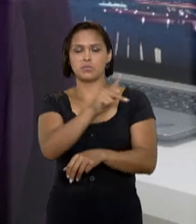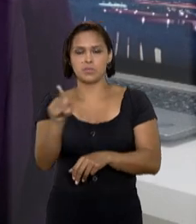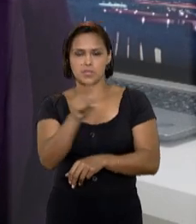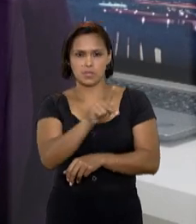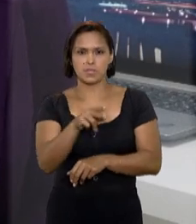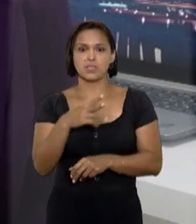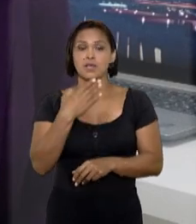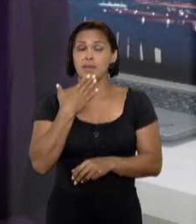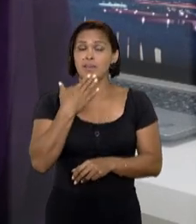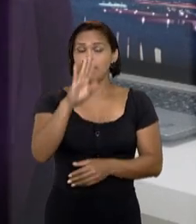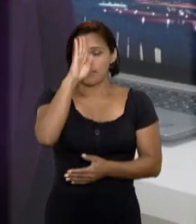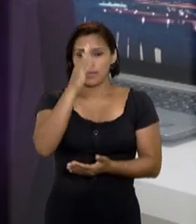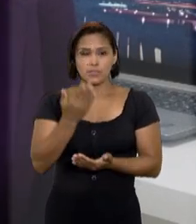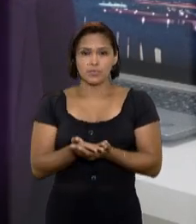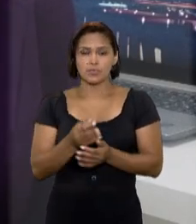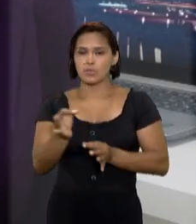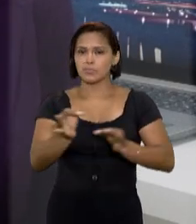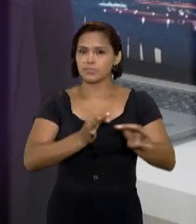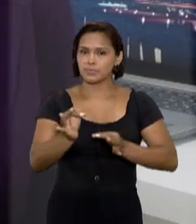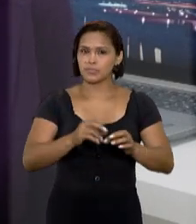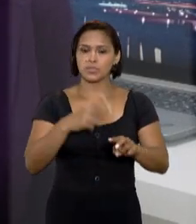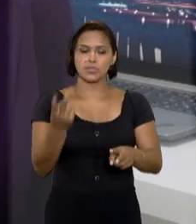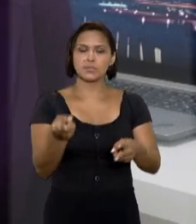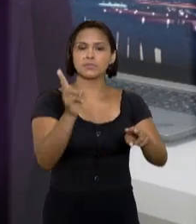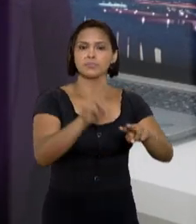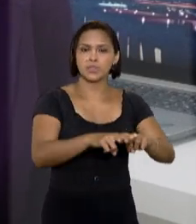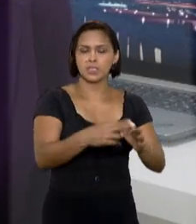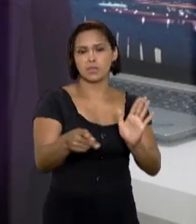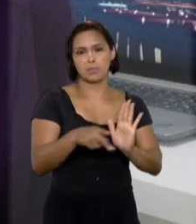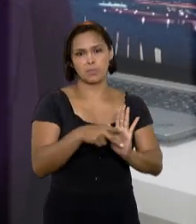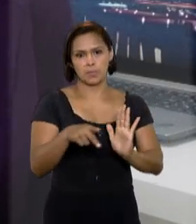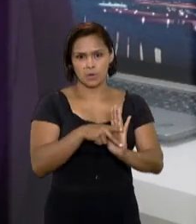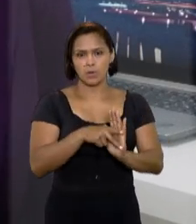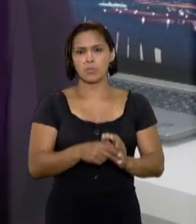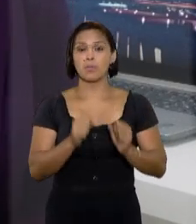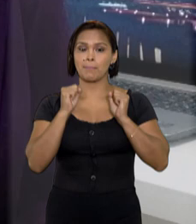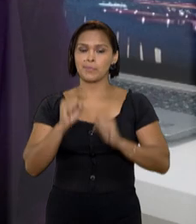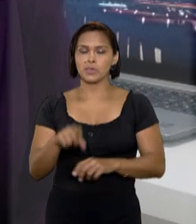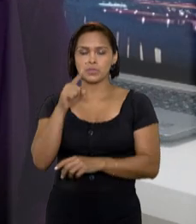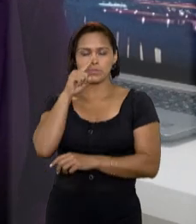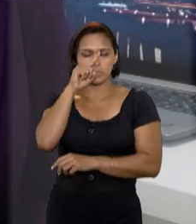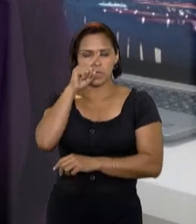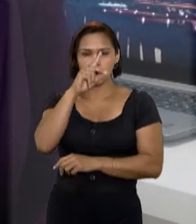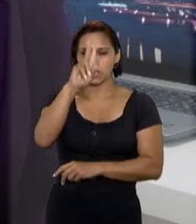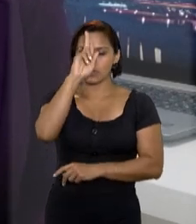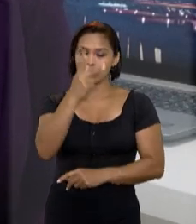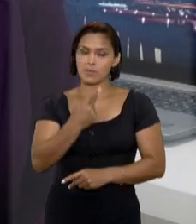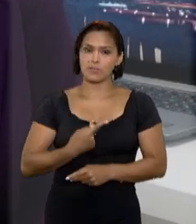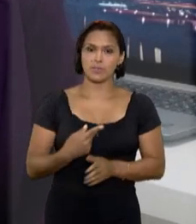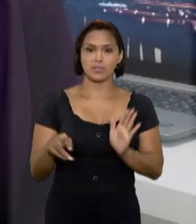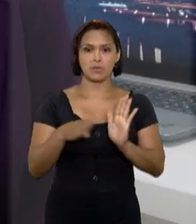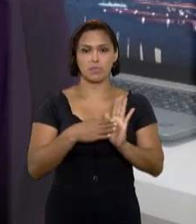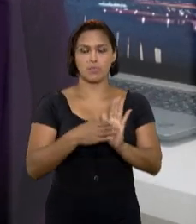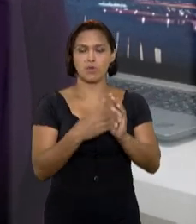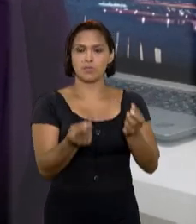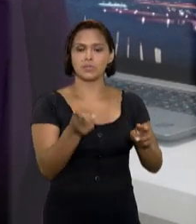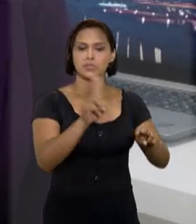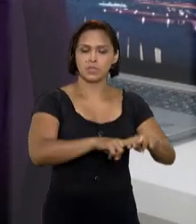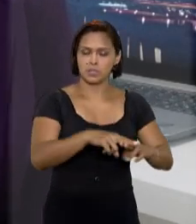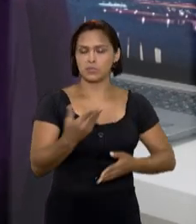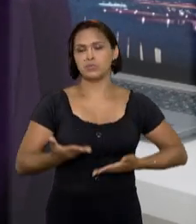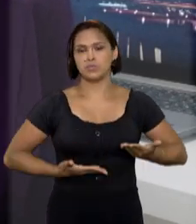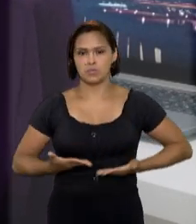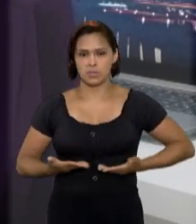Martins considerou que o não cumprimento das regras de organização penitenciária pode colocar em risco a integridade física dos